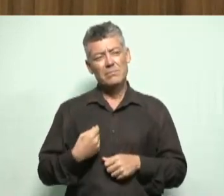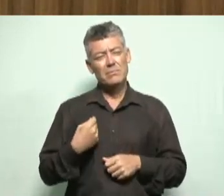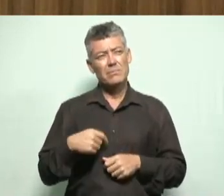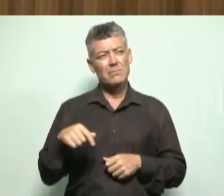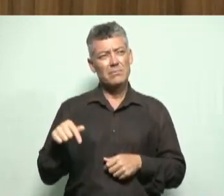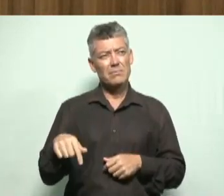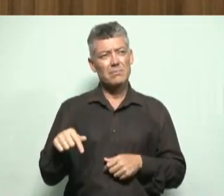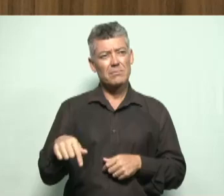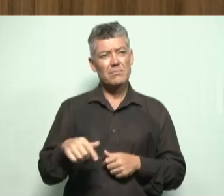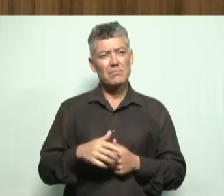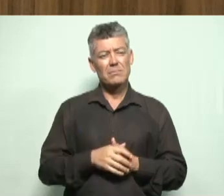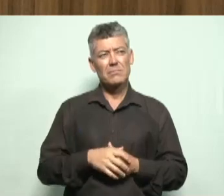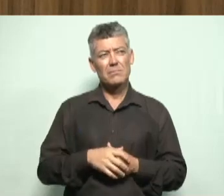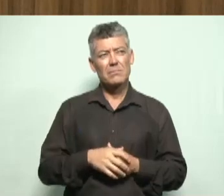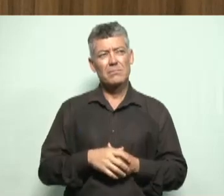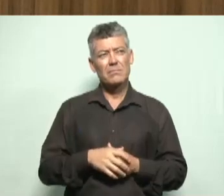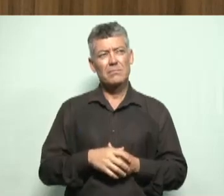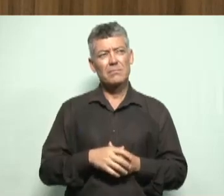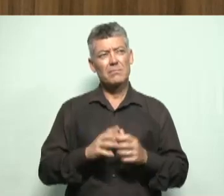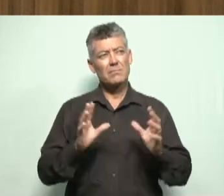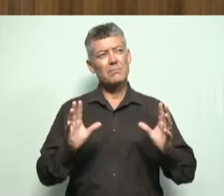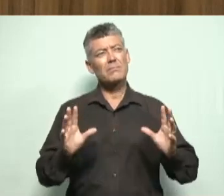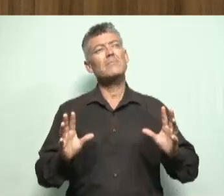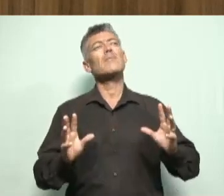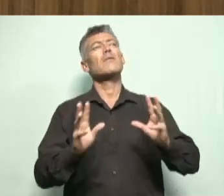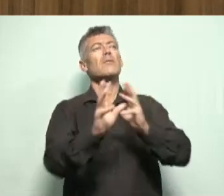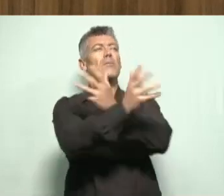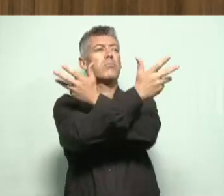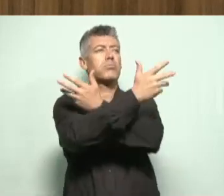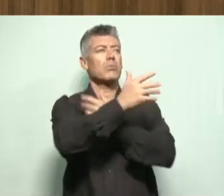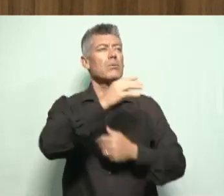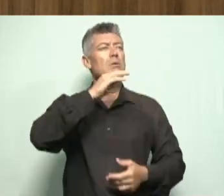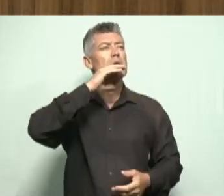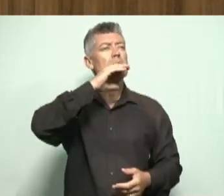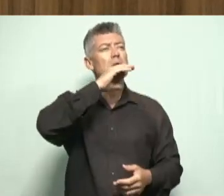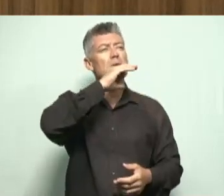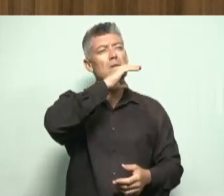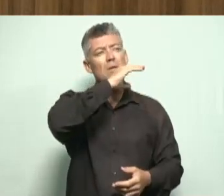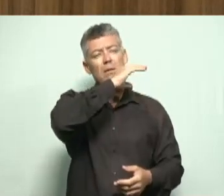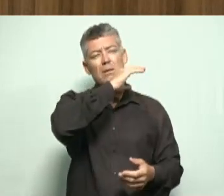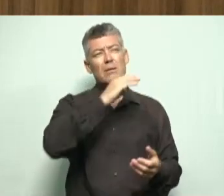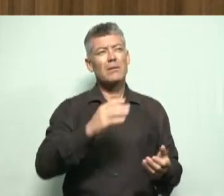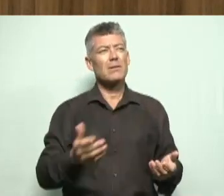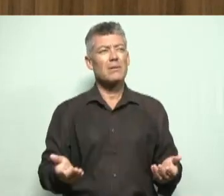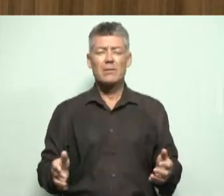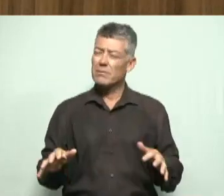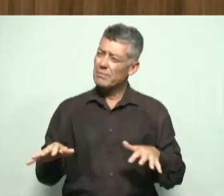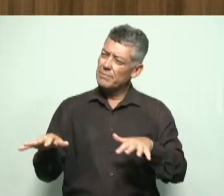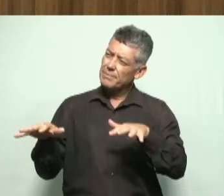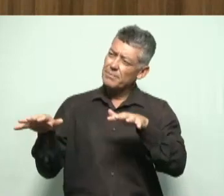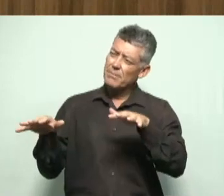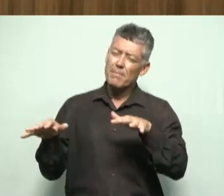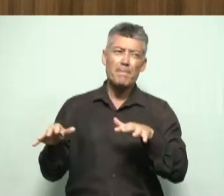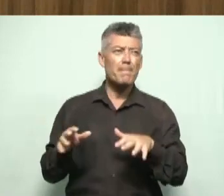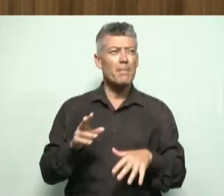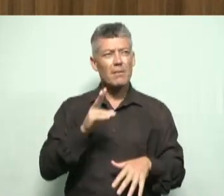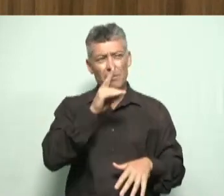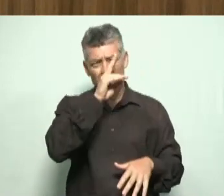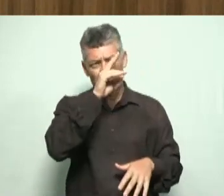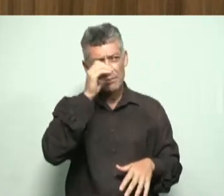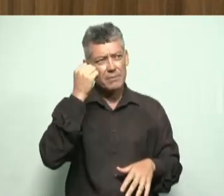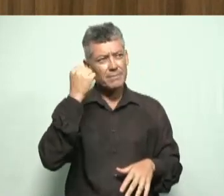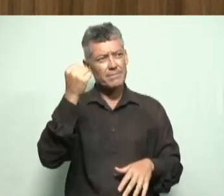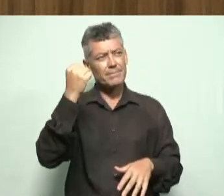vivenciando com as mudanças climáticas e vendo o quão poderosas são